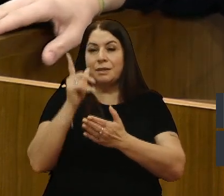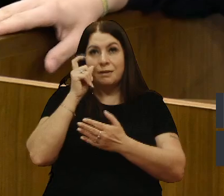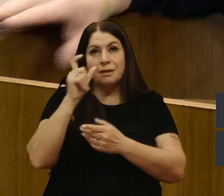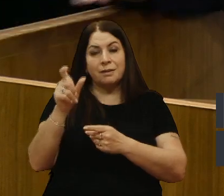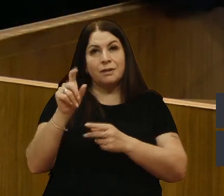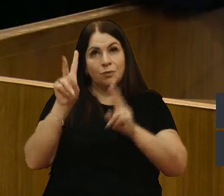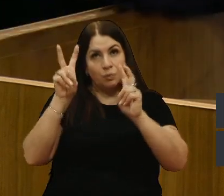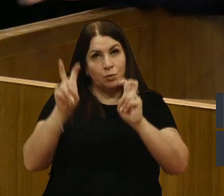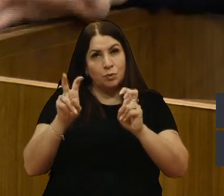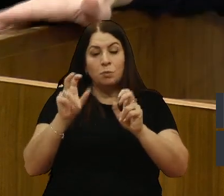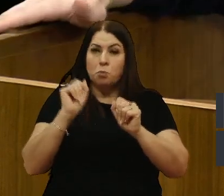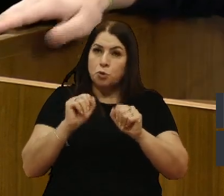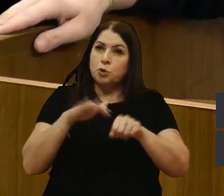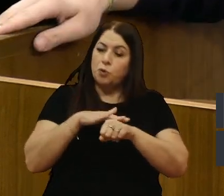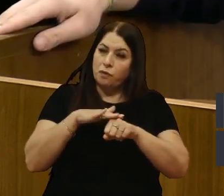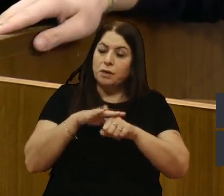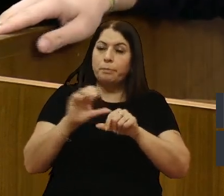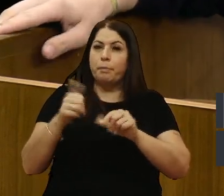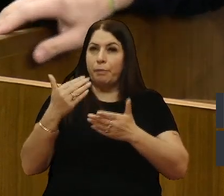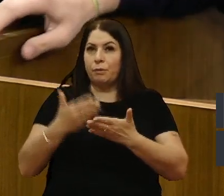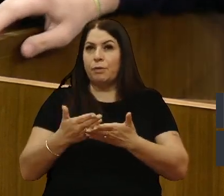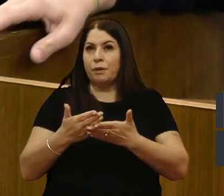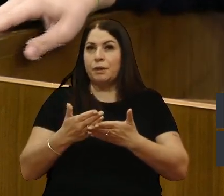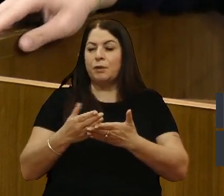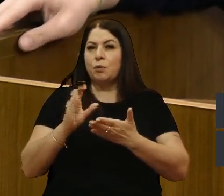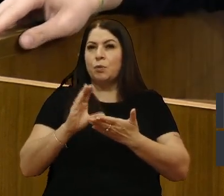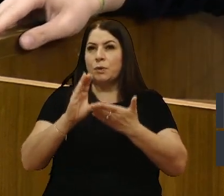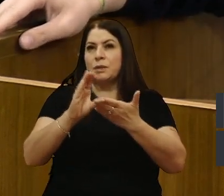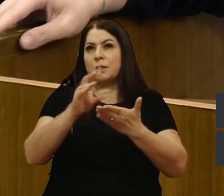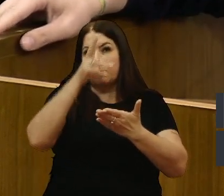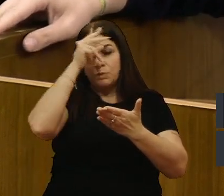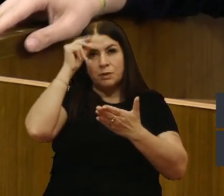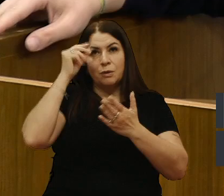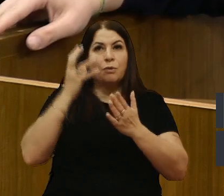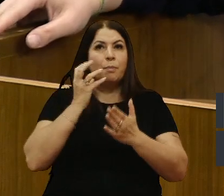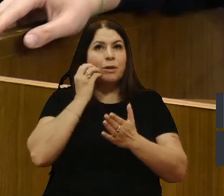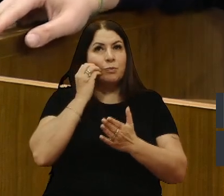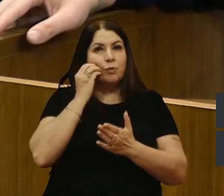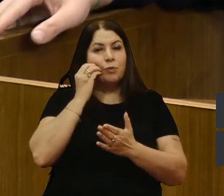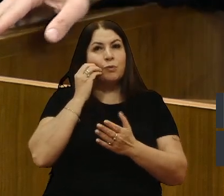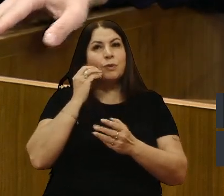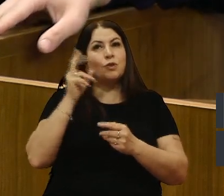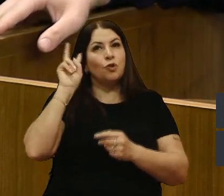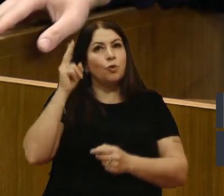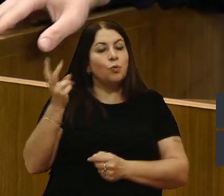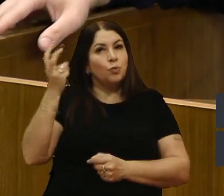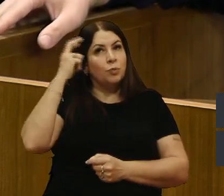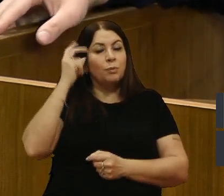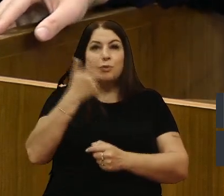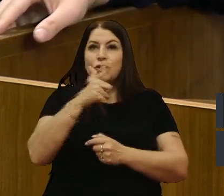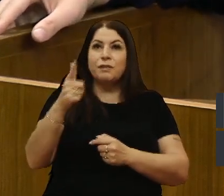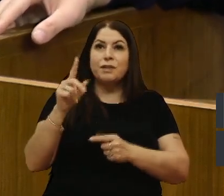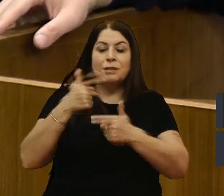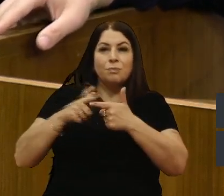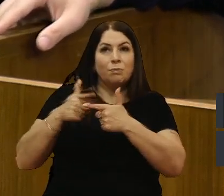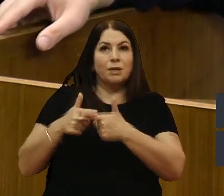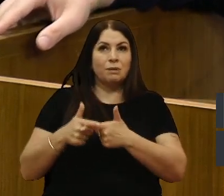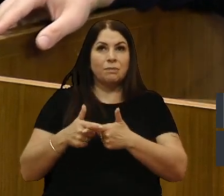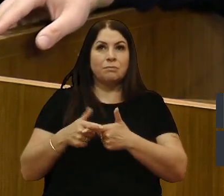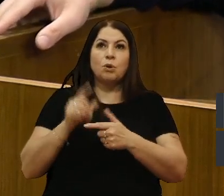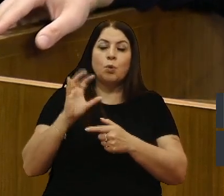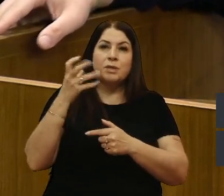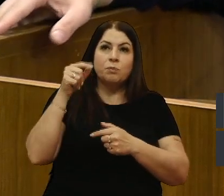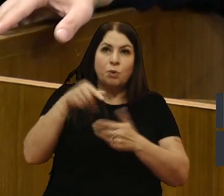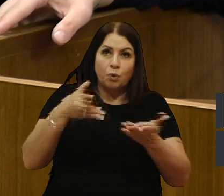nesse assunto, né? Poderia ter conversado melhor com o Conselho Municipal de Patrimônio Histórico e Cultural, por exemplo, para que não houvessem esses problemas que estão